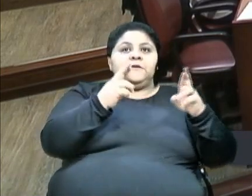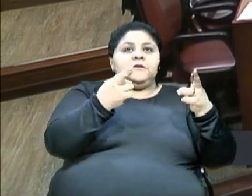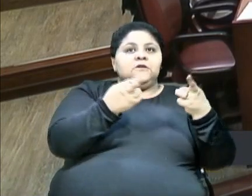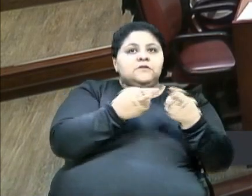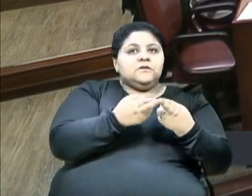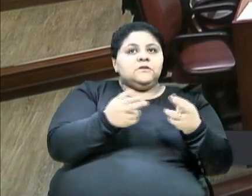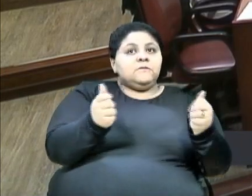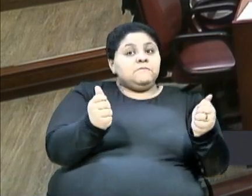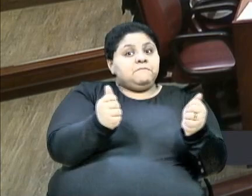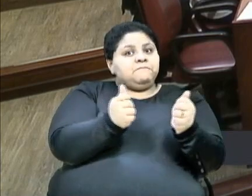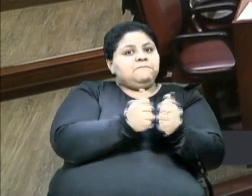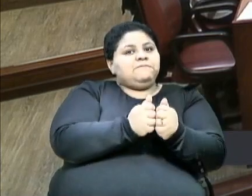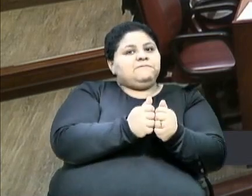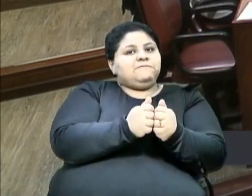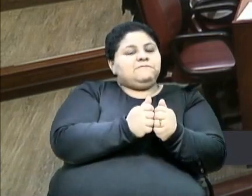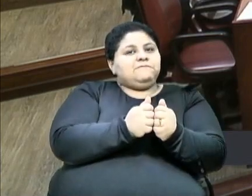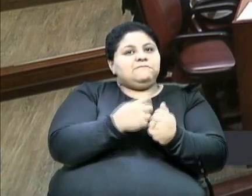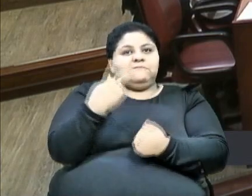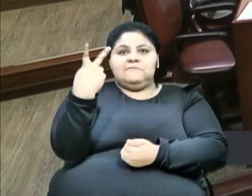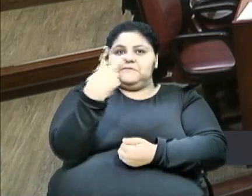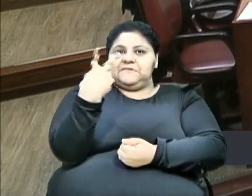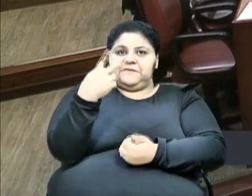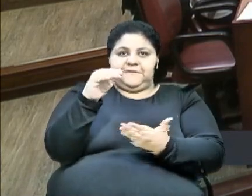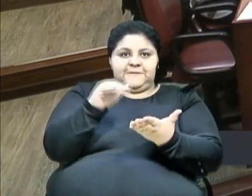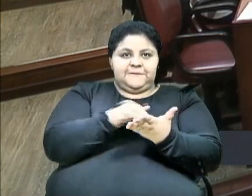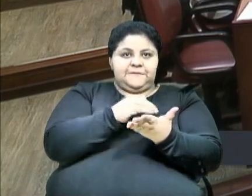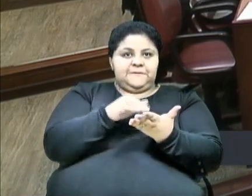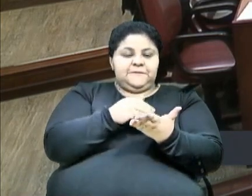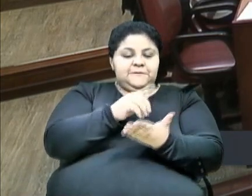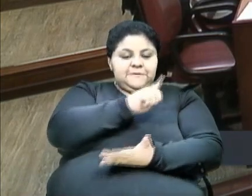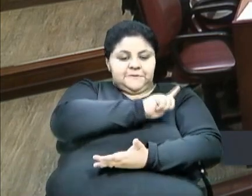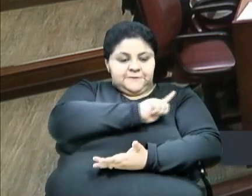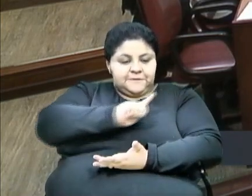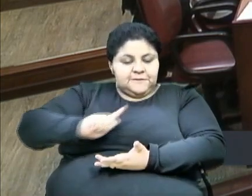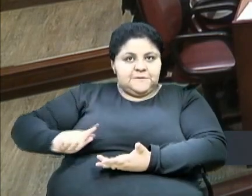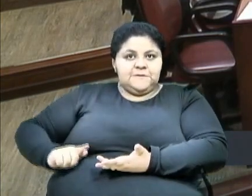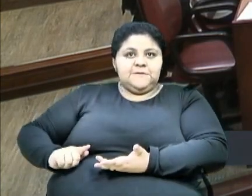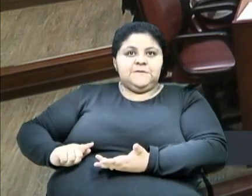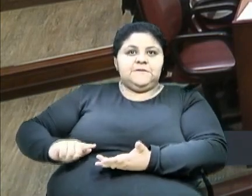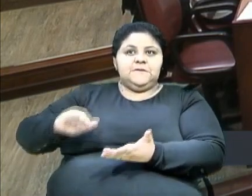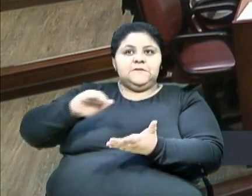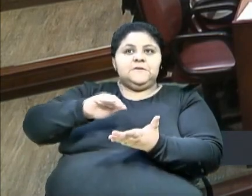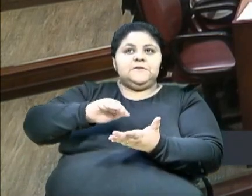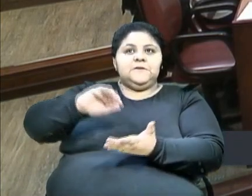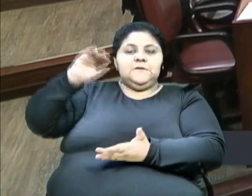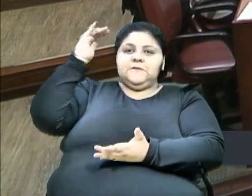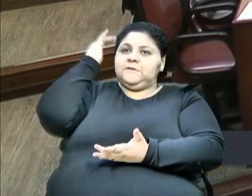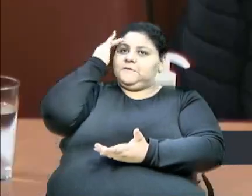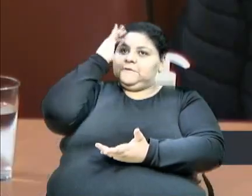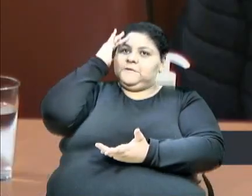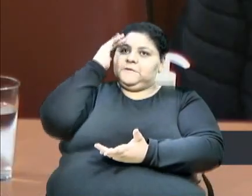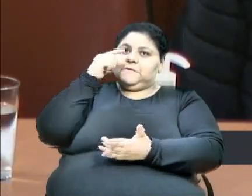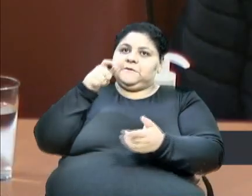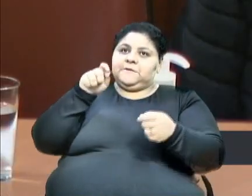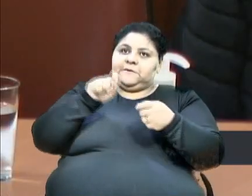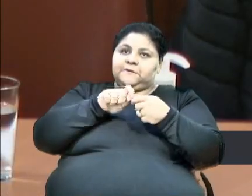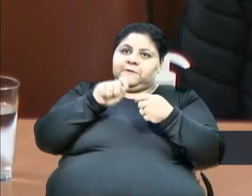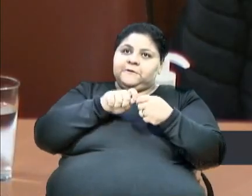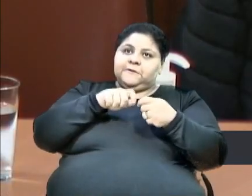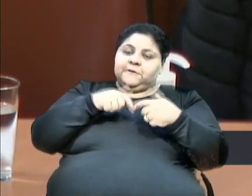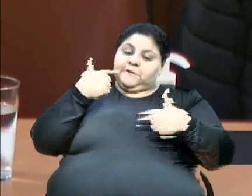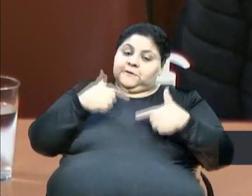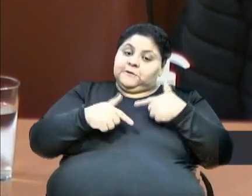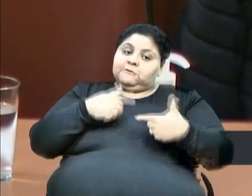né? De 2 secretários do governo Adiló que cumprem um trabalho com excelência e com